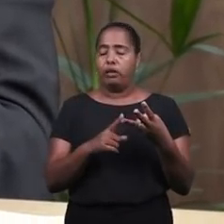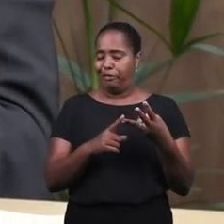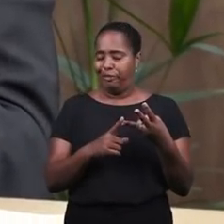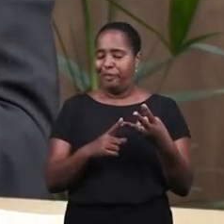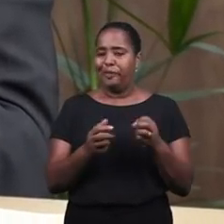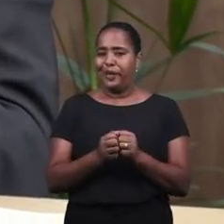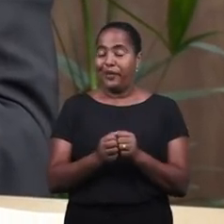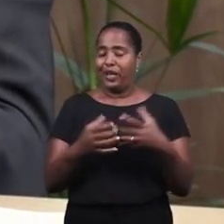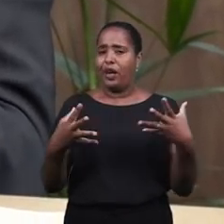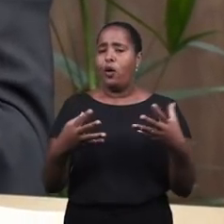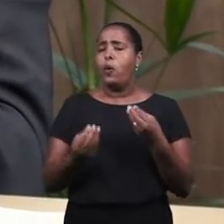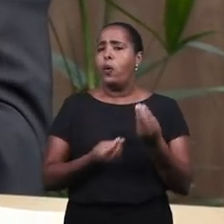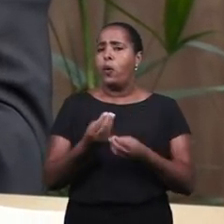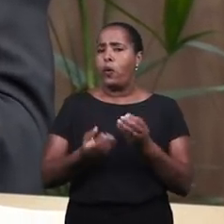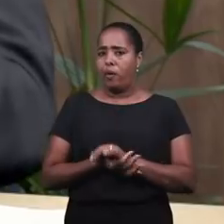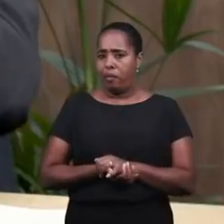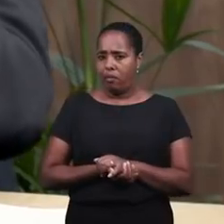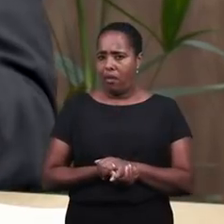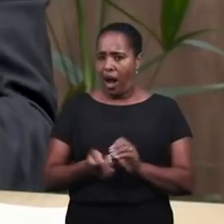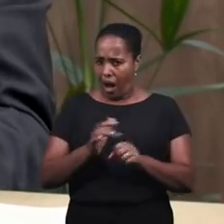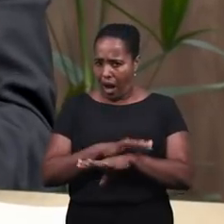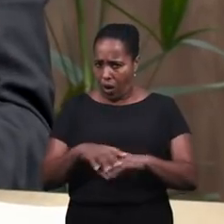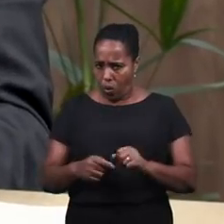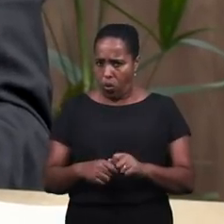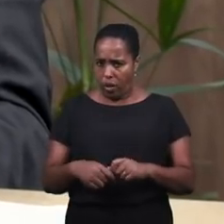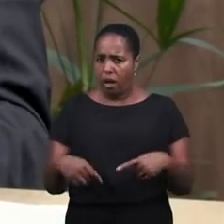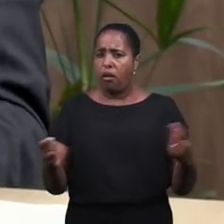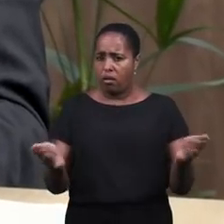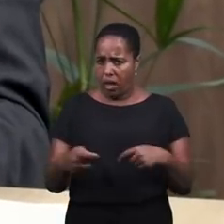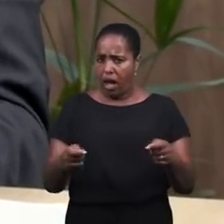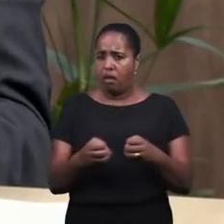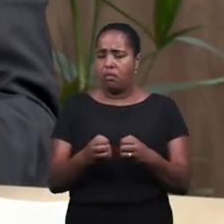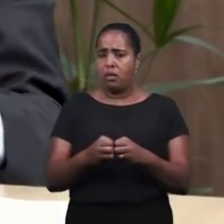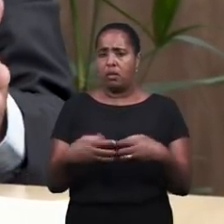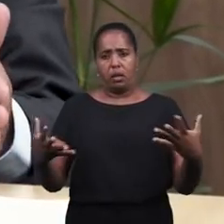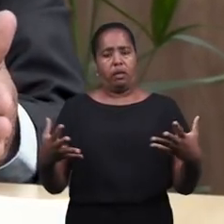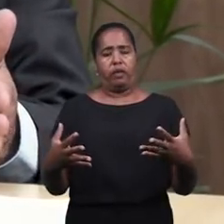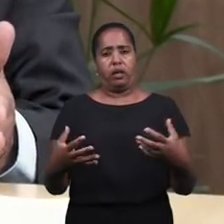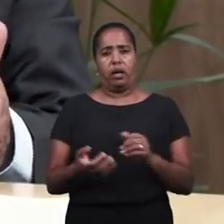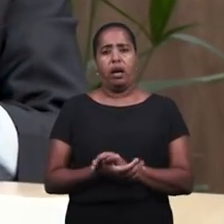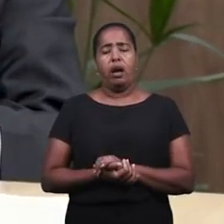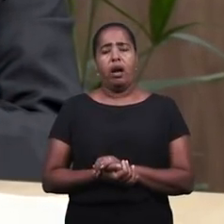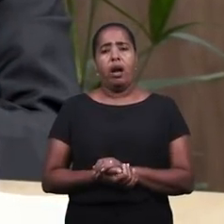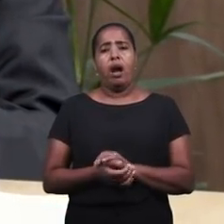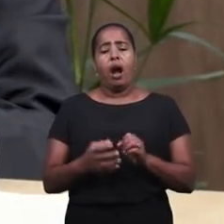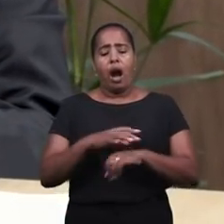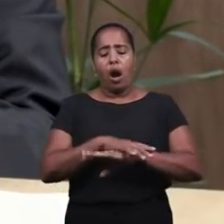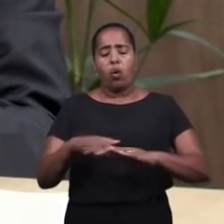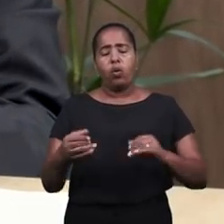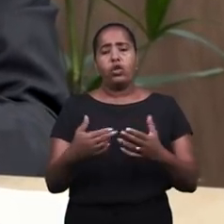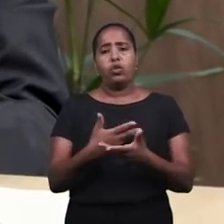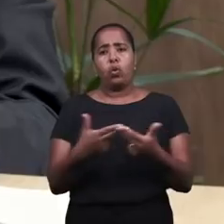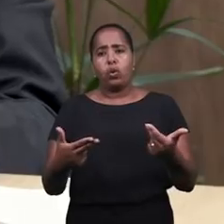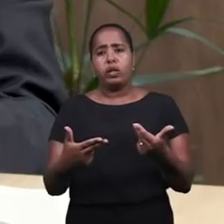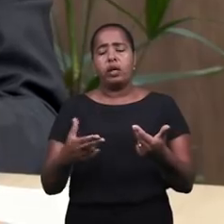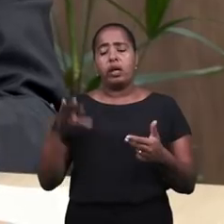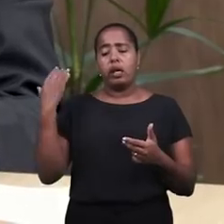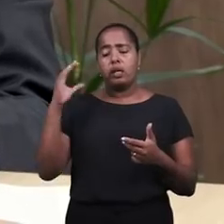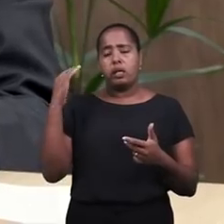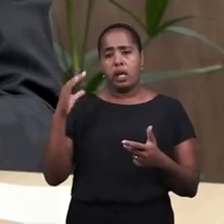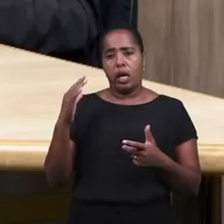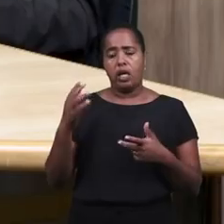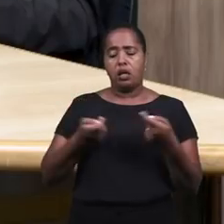uma maravilha? Não é? A cura pode ser uma maravilha. A cura de algo que a ciência